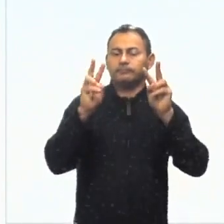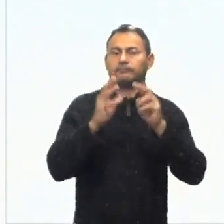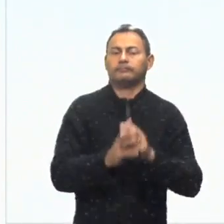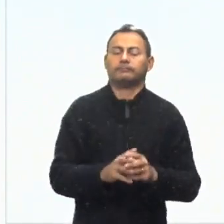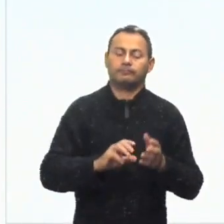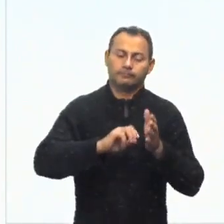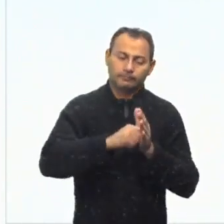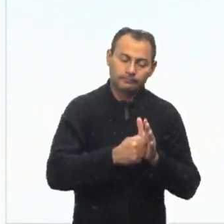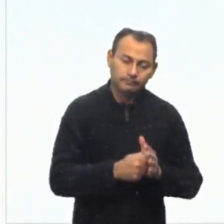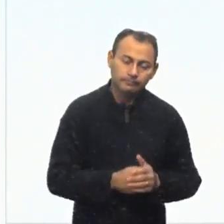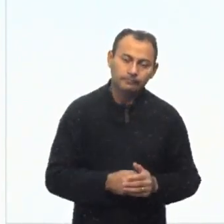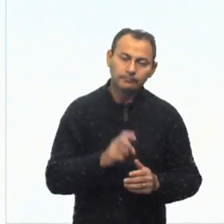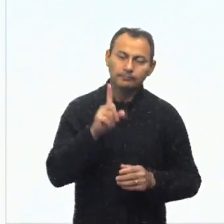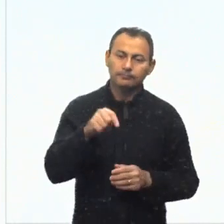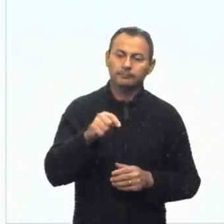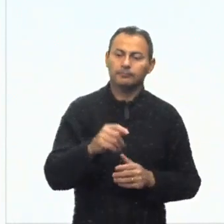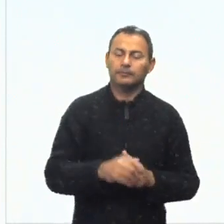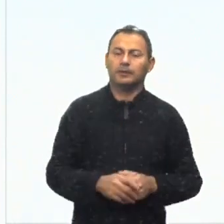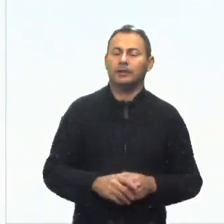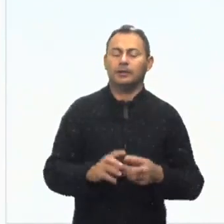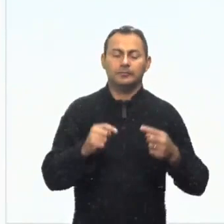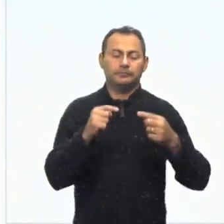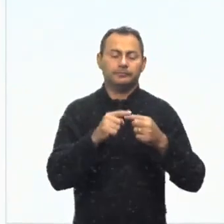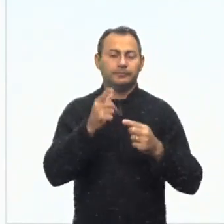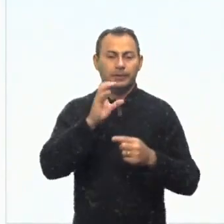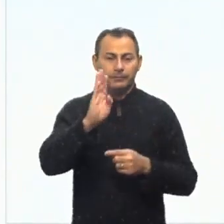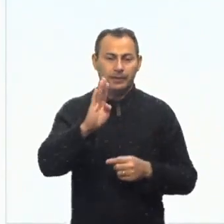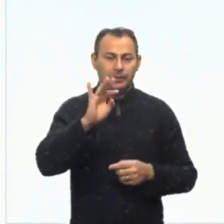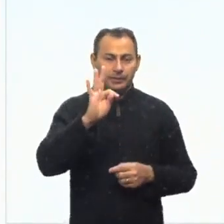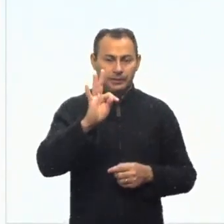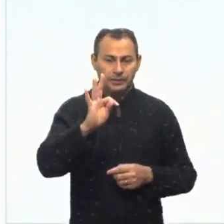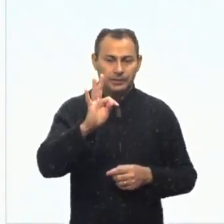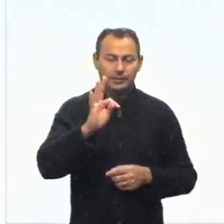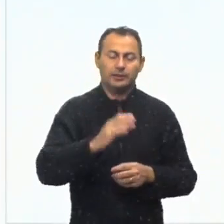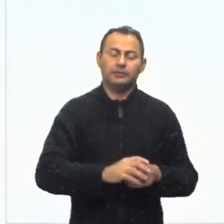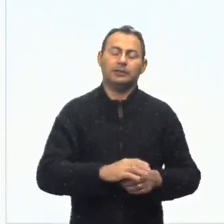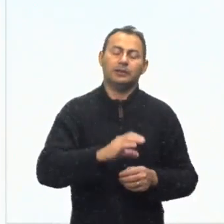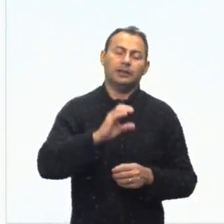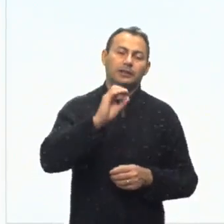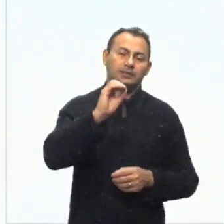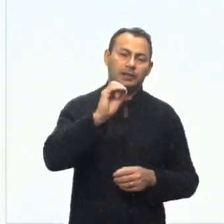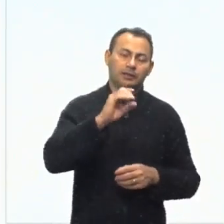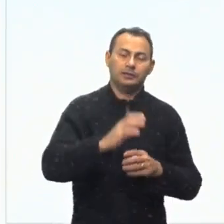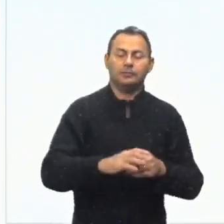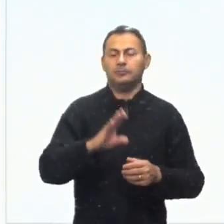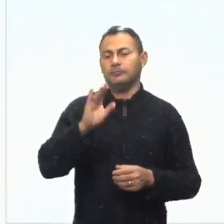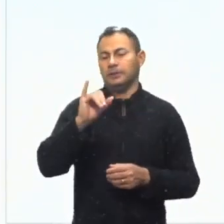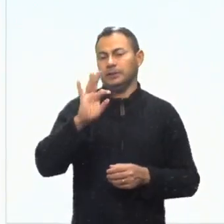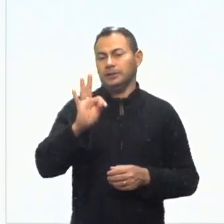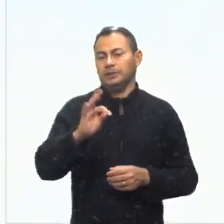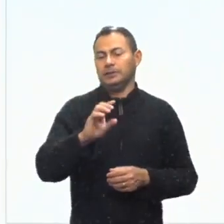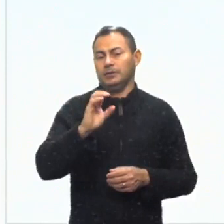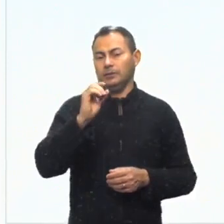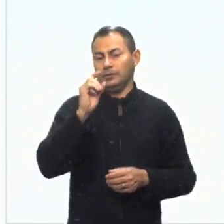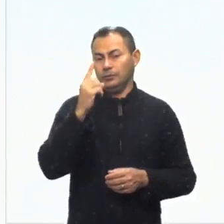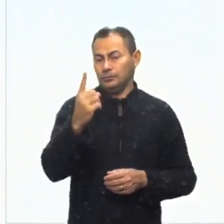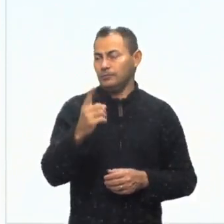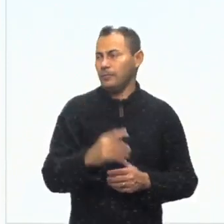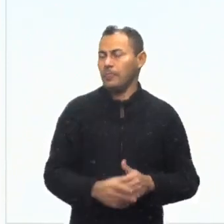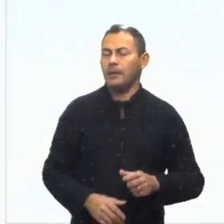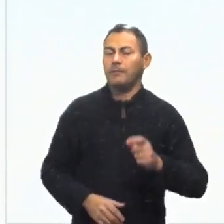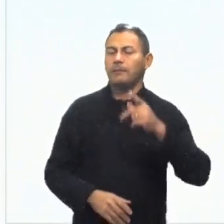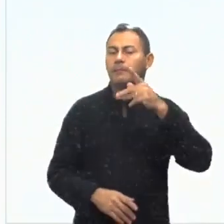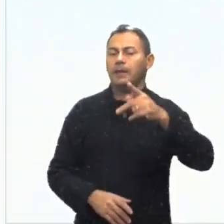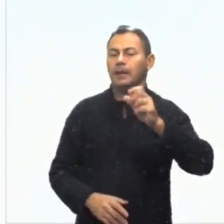Ela chaveia de uma frequência que é relativa ao bit 0 e uma frequência relativa ao bit 1. Em